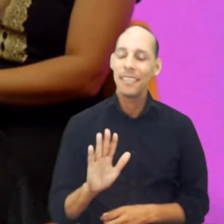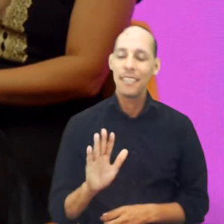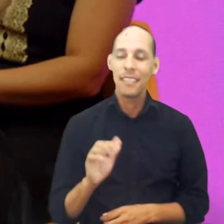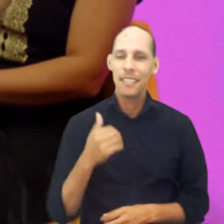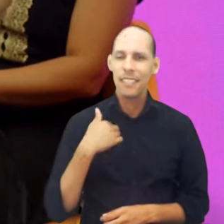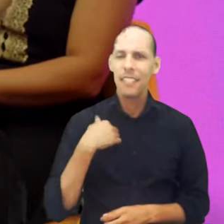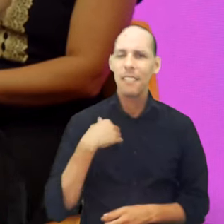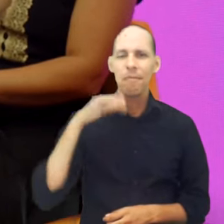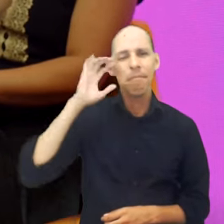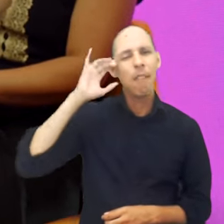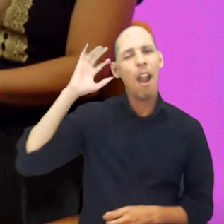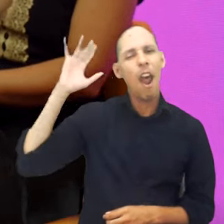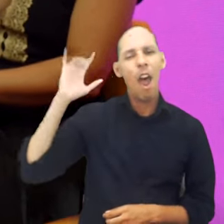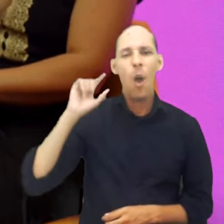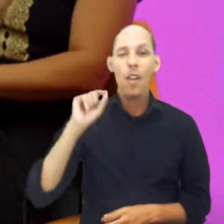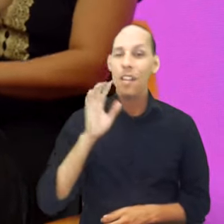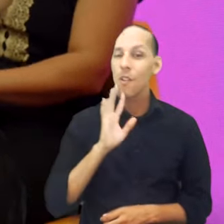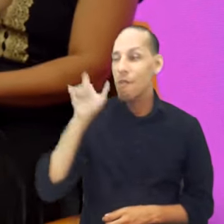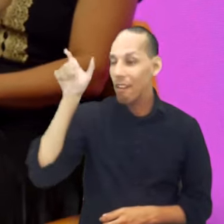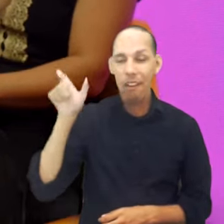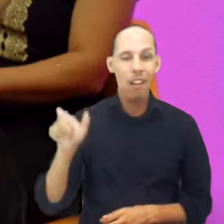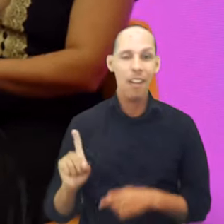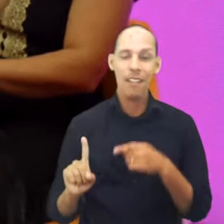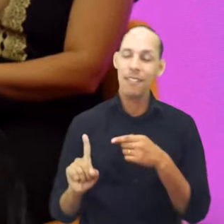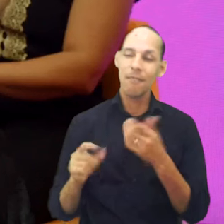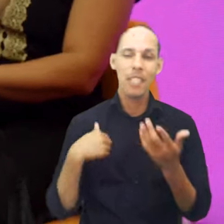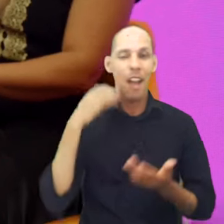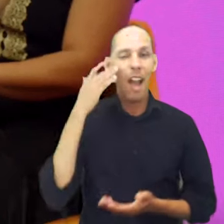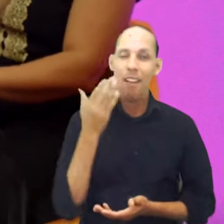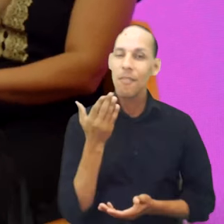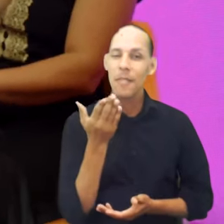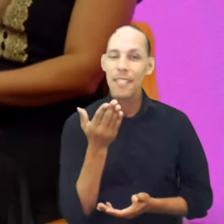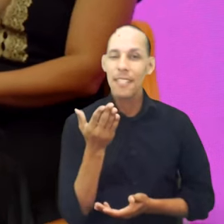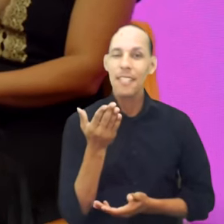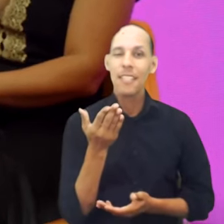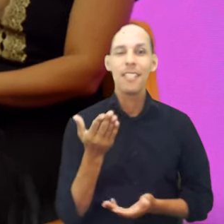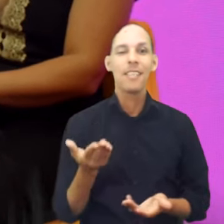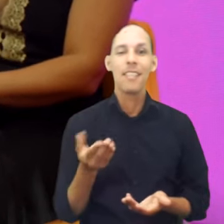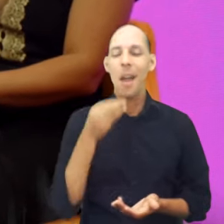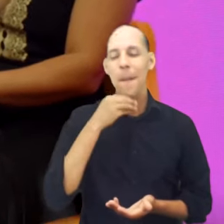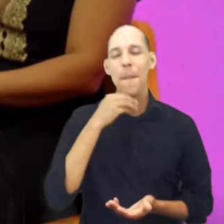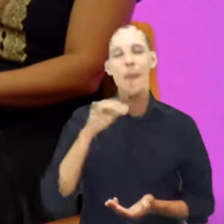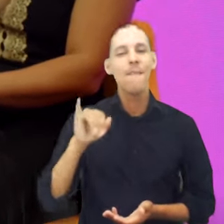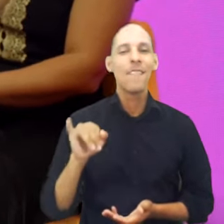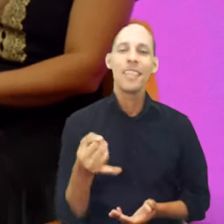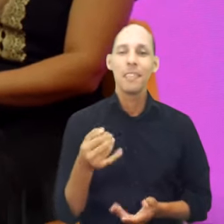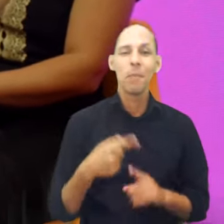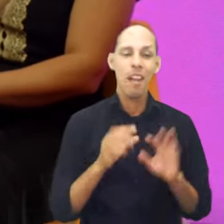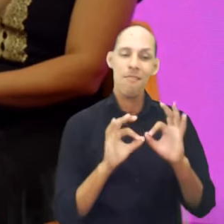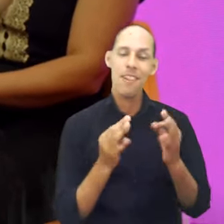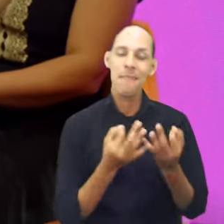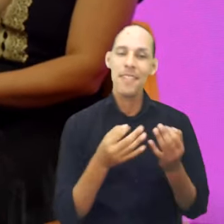eu imaginava, pelo que eu te conheço, que era que você tinha empreendido por oportunidade, por ter uma